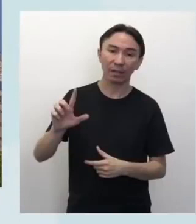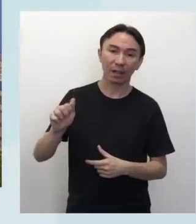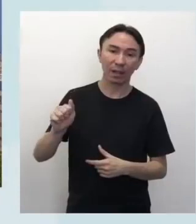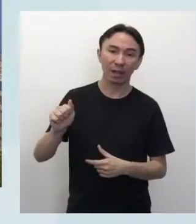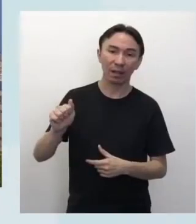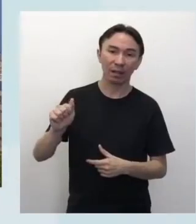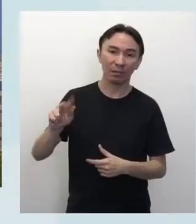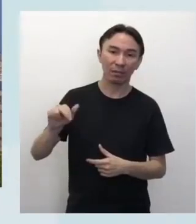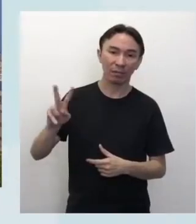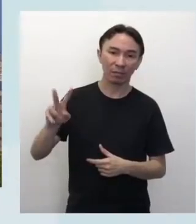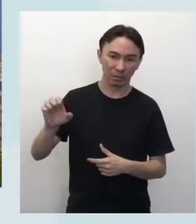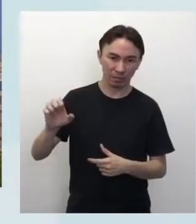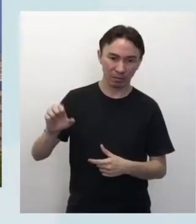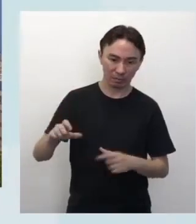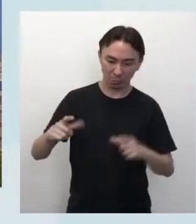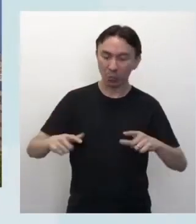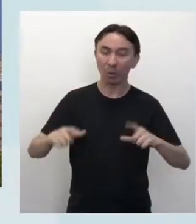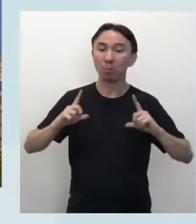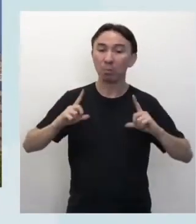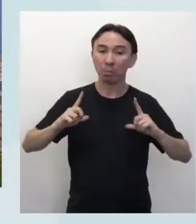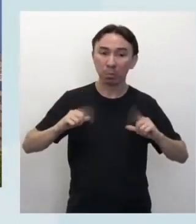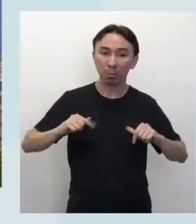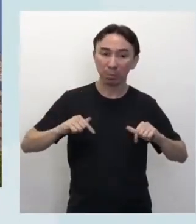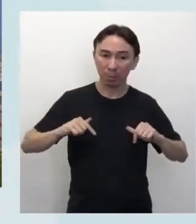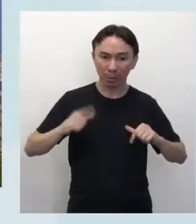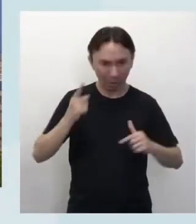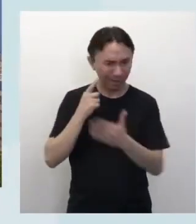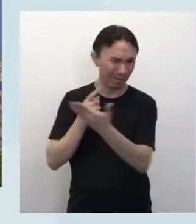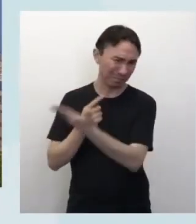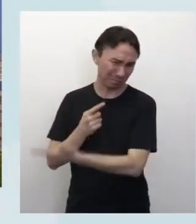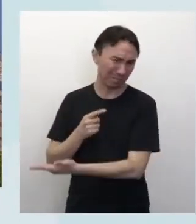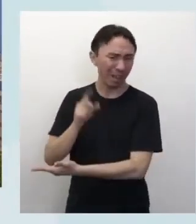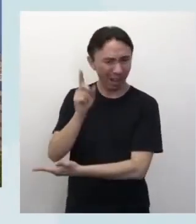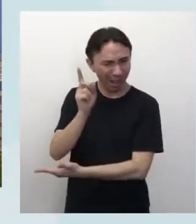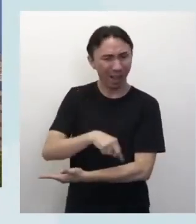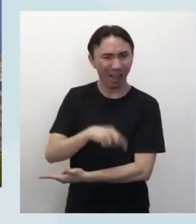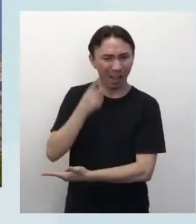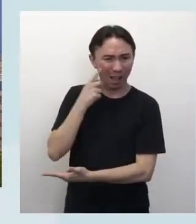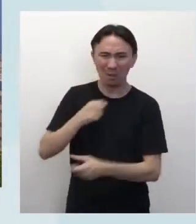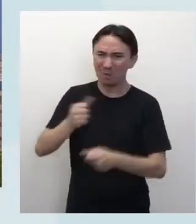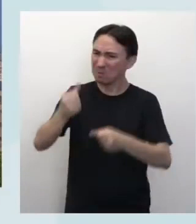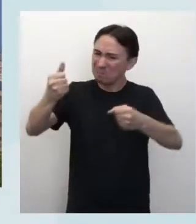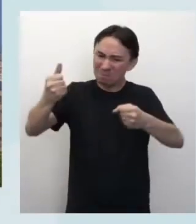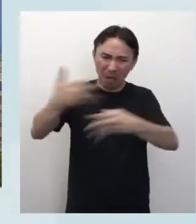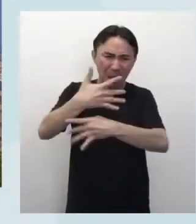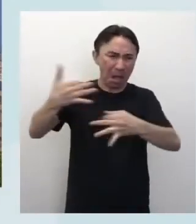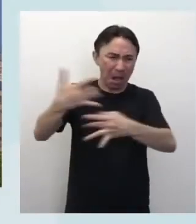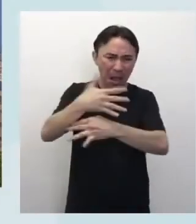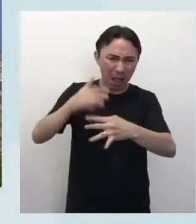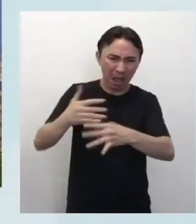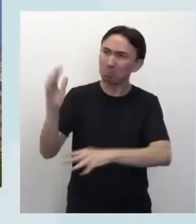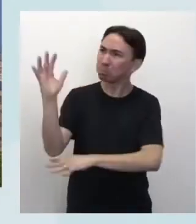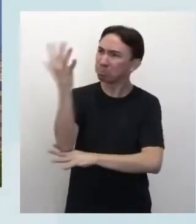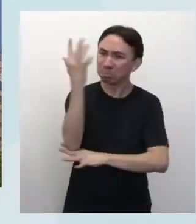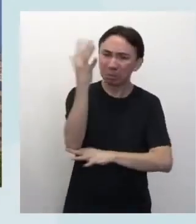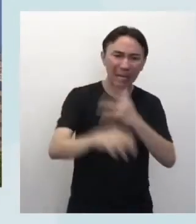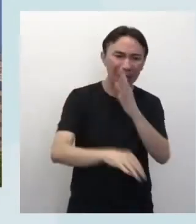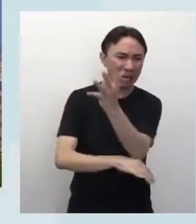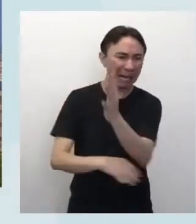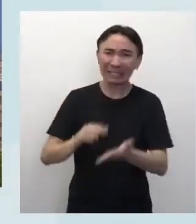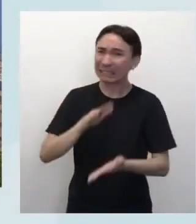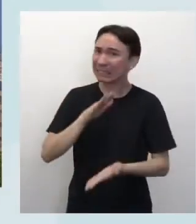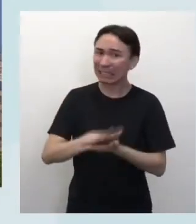que é uma paisagem extremamente urbana, né? A gente vê aí pouca vegetação, e a vegetação que a gente vê